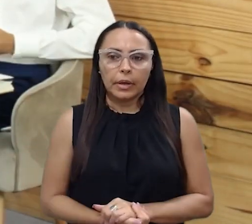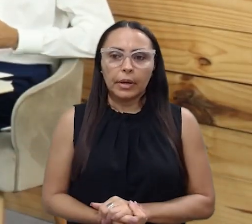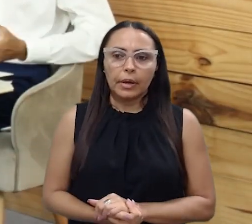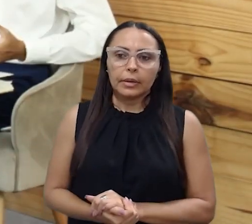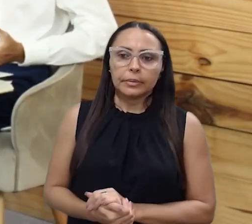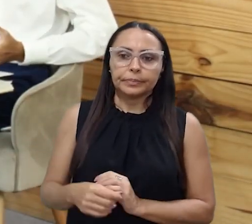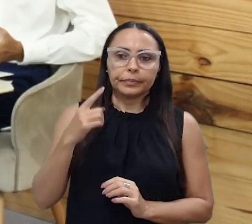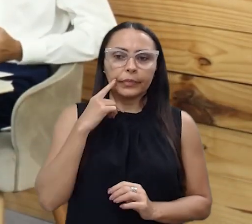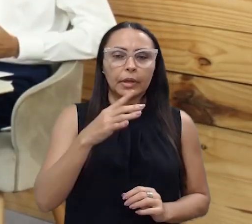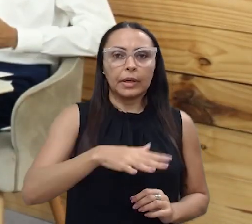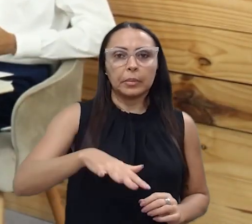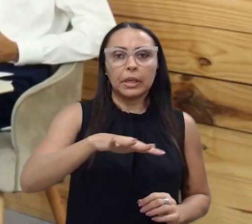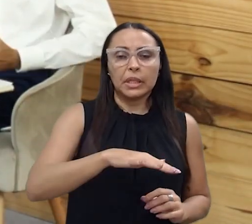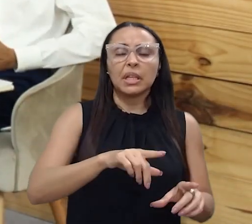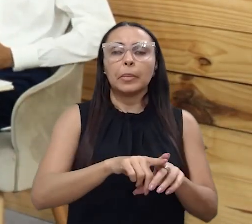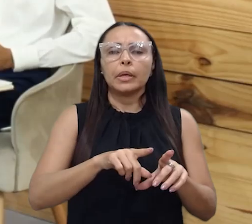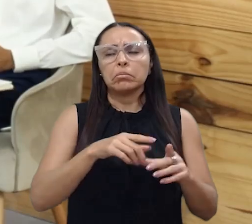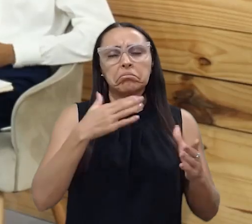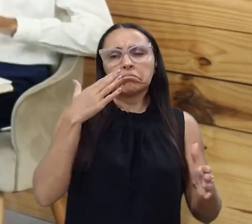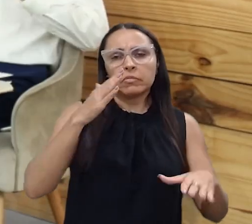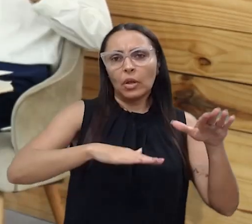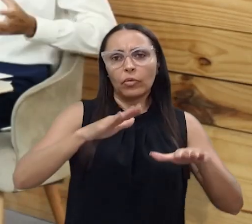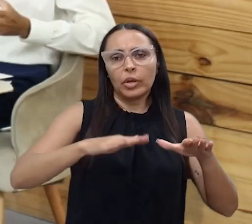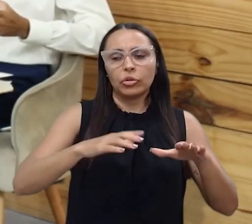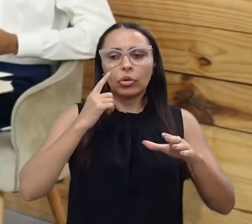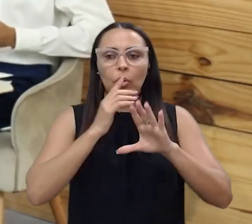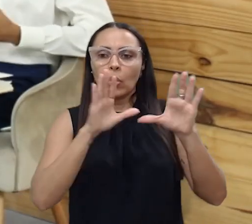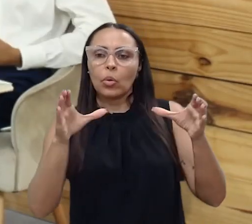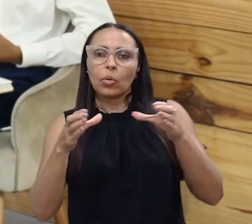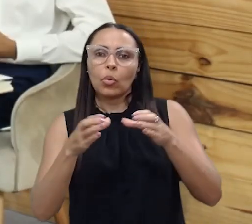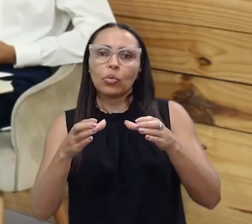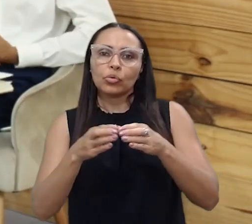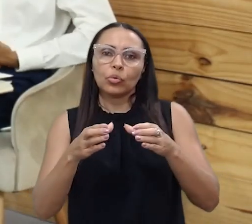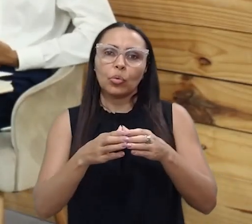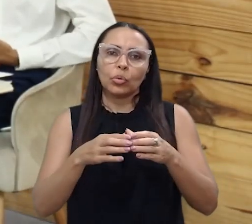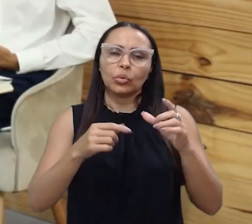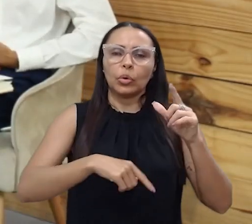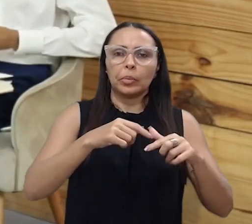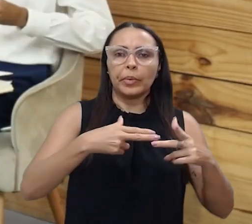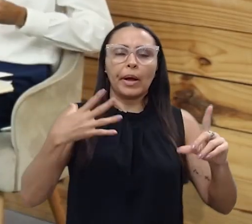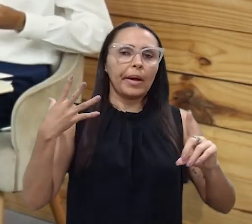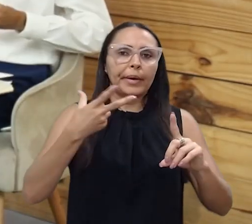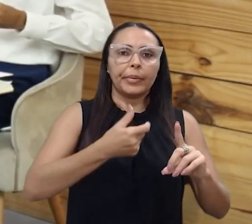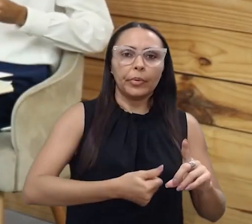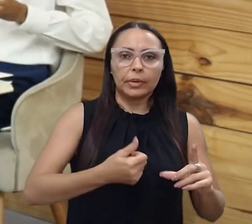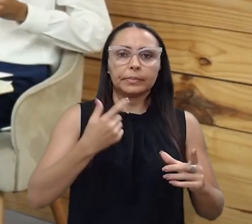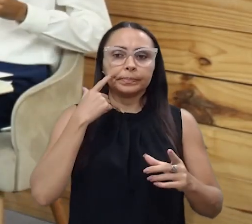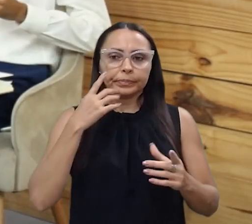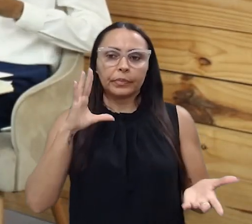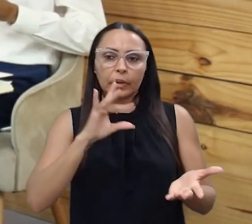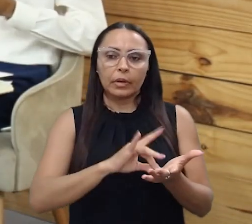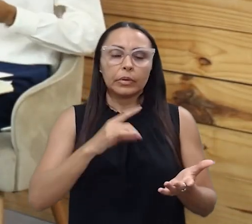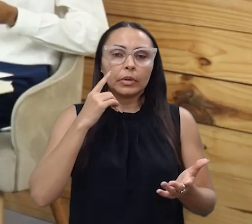cartemas, que é talvez o conjunto da obra mais emblemática do trabalho de Aloísio Magalhães, né? Que são